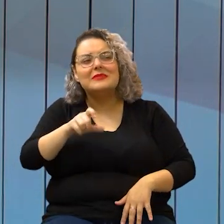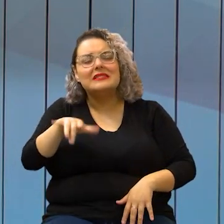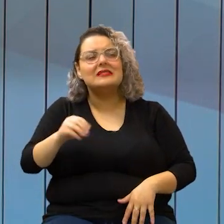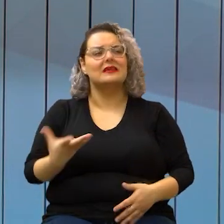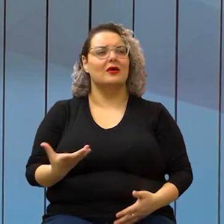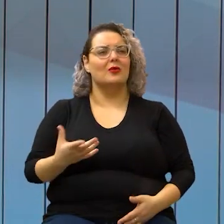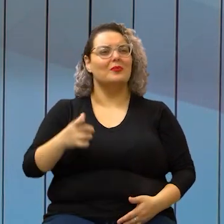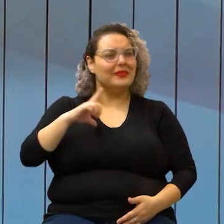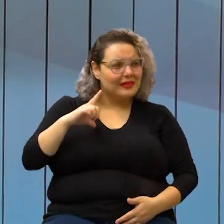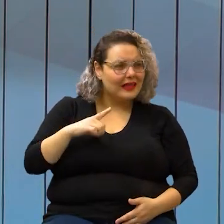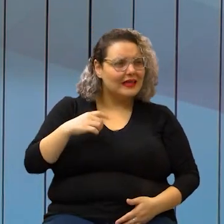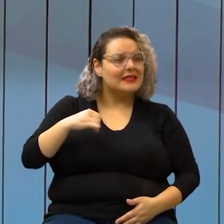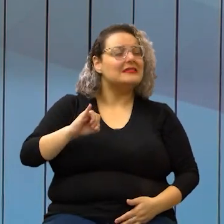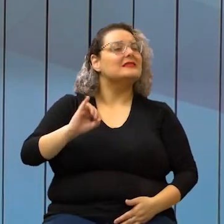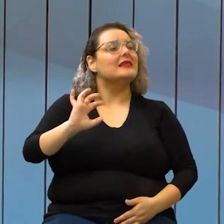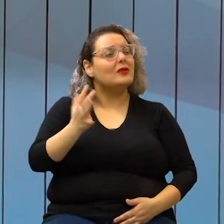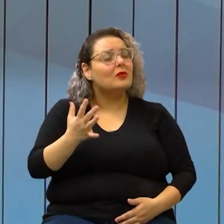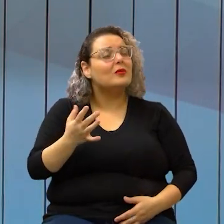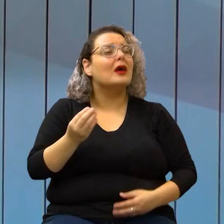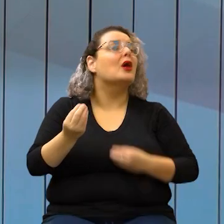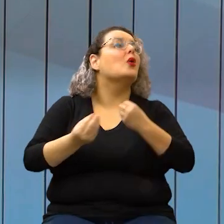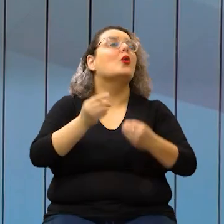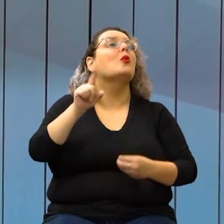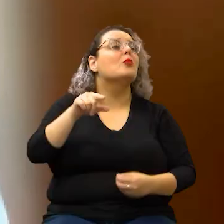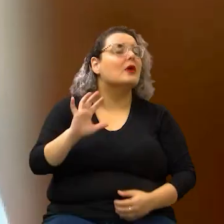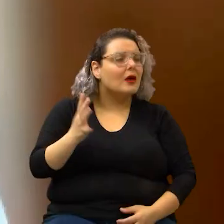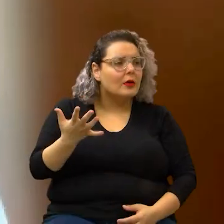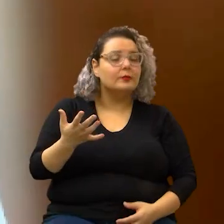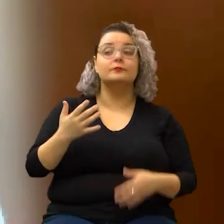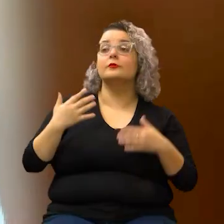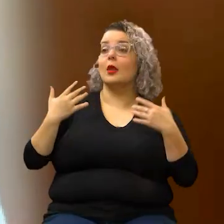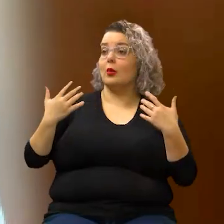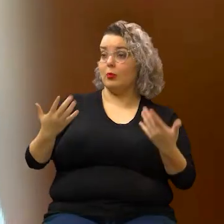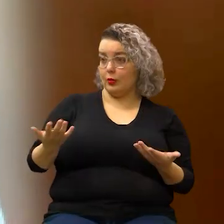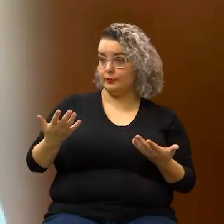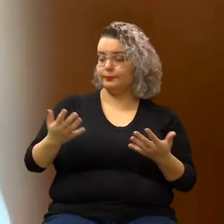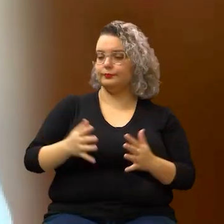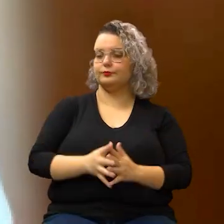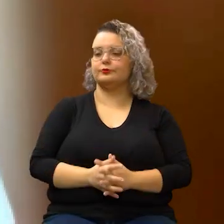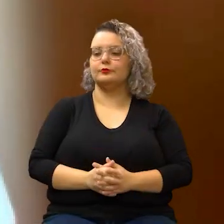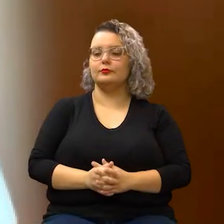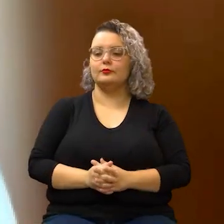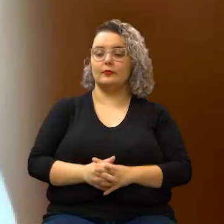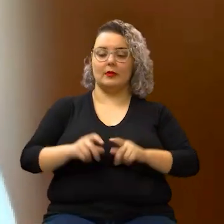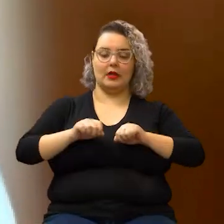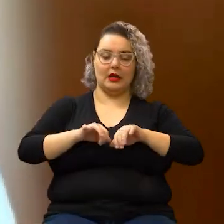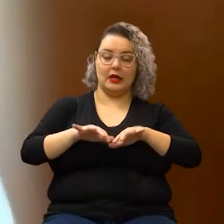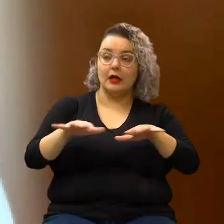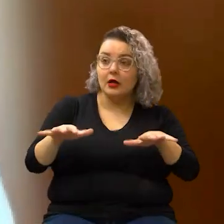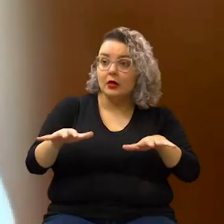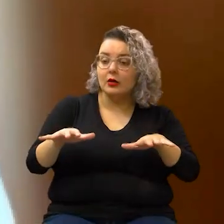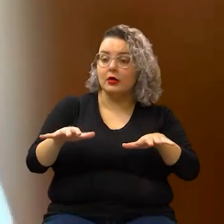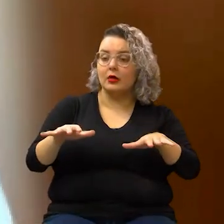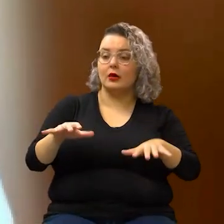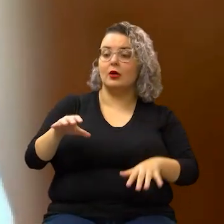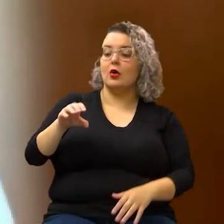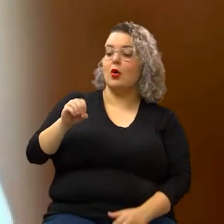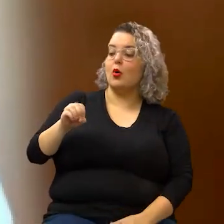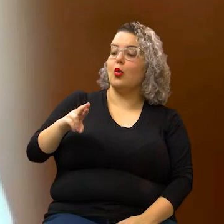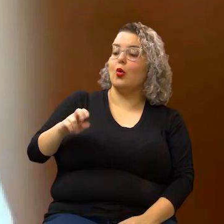E se existe, como é que acontece essa transmissão? Isso. Bom, a transmissão